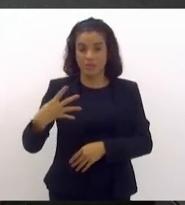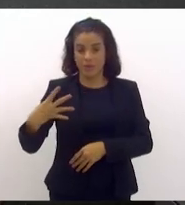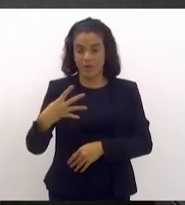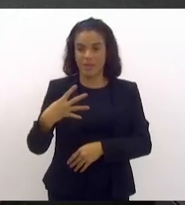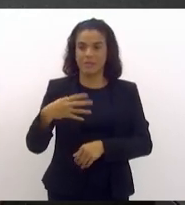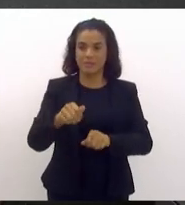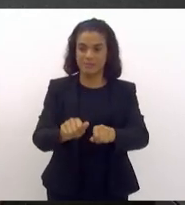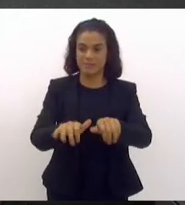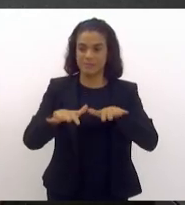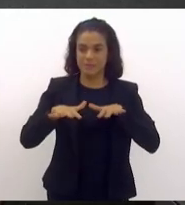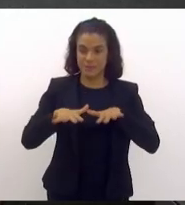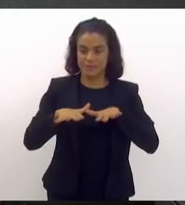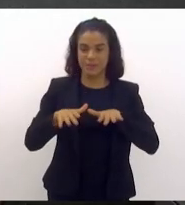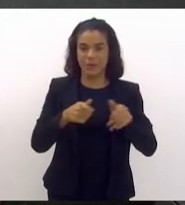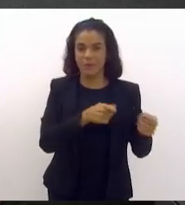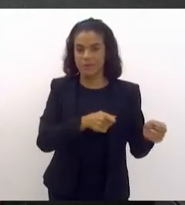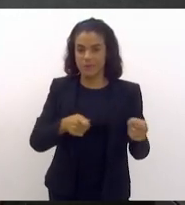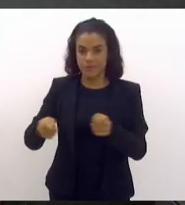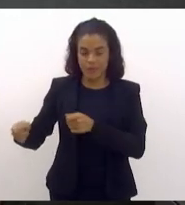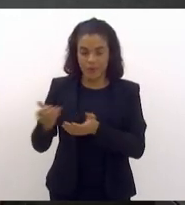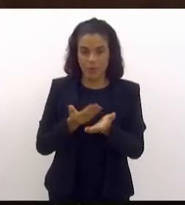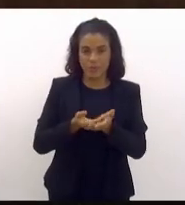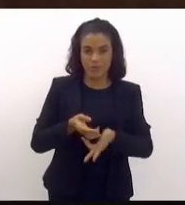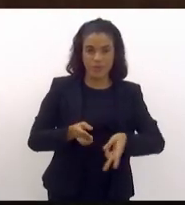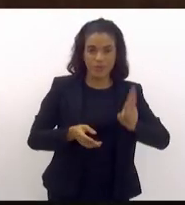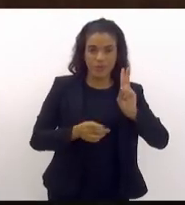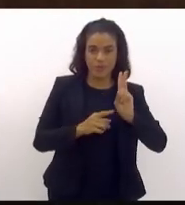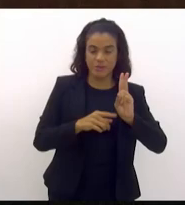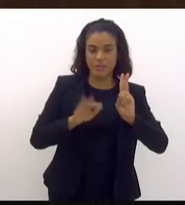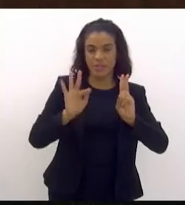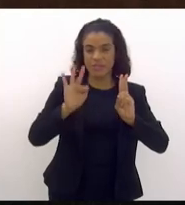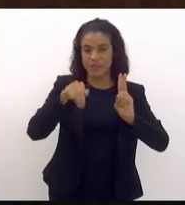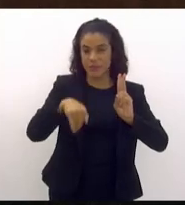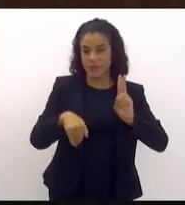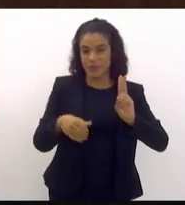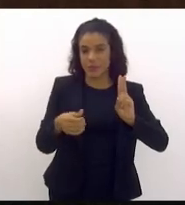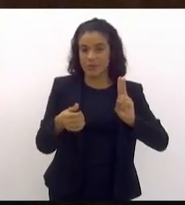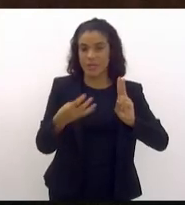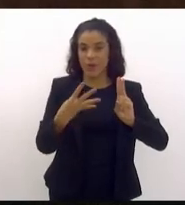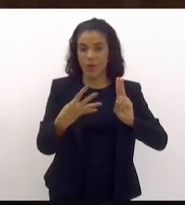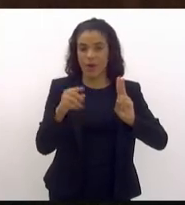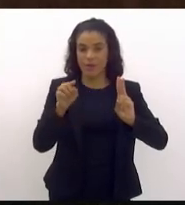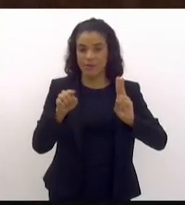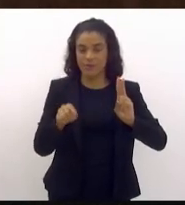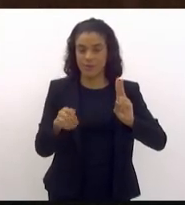sessão ordinária que iniciada 14 horas encerrou-se às